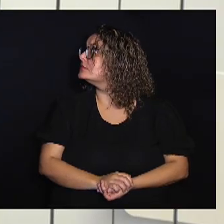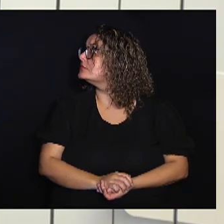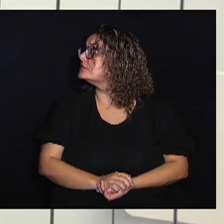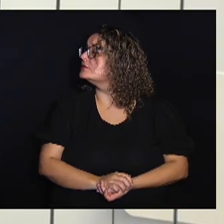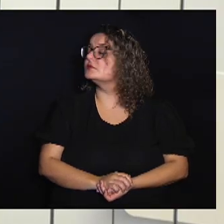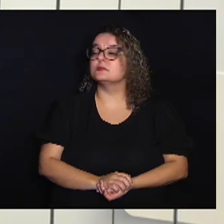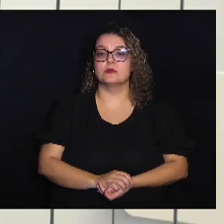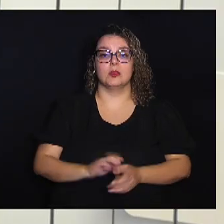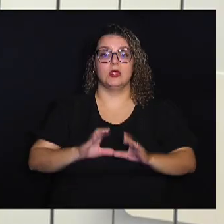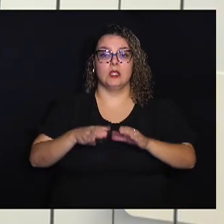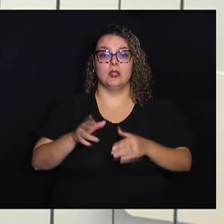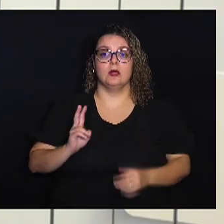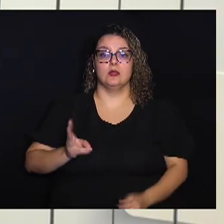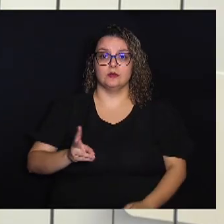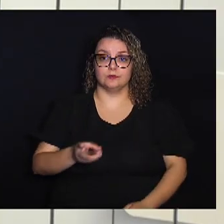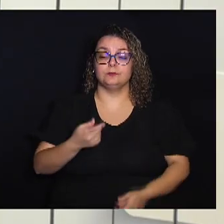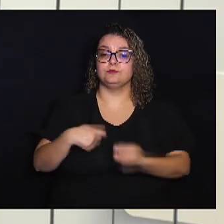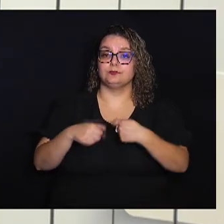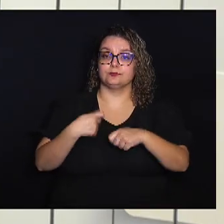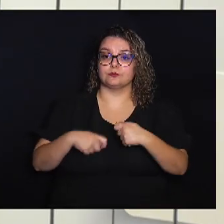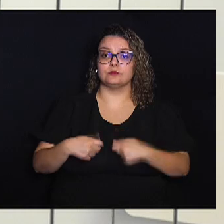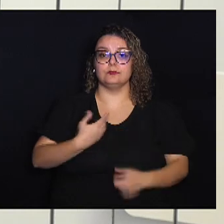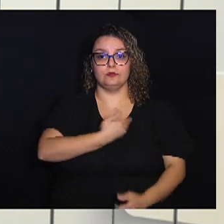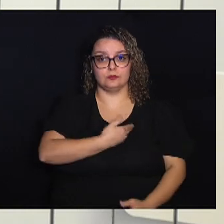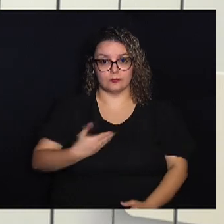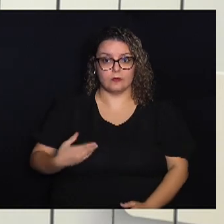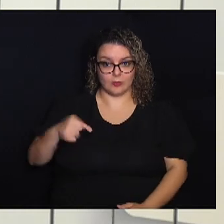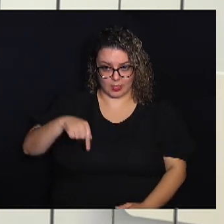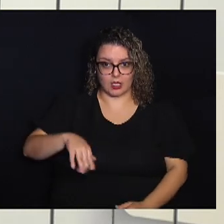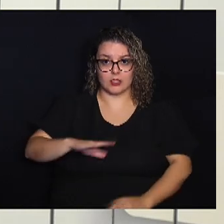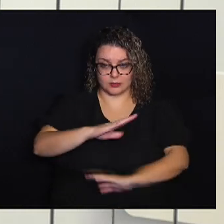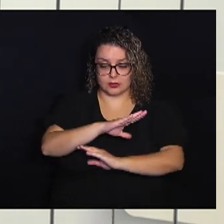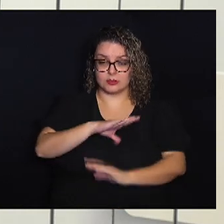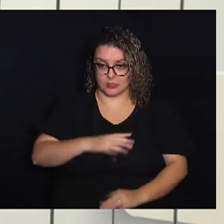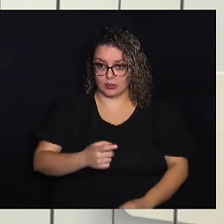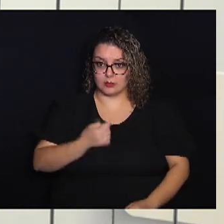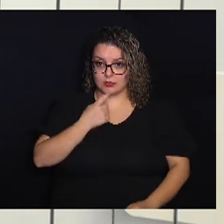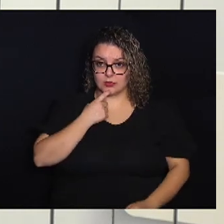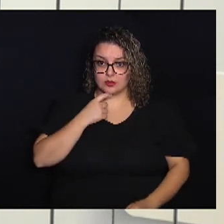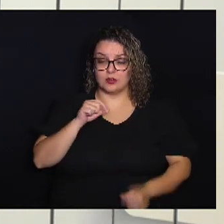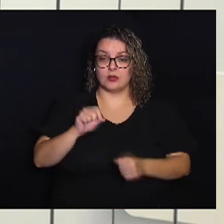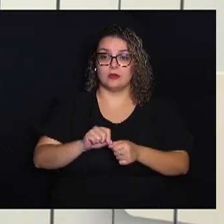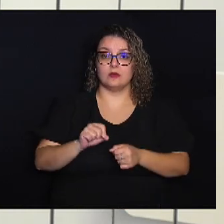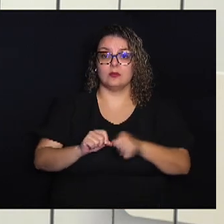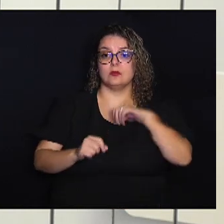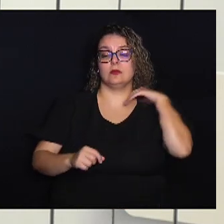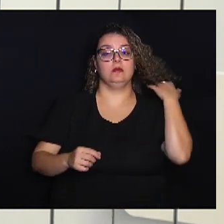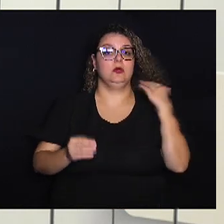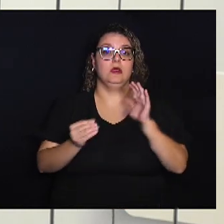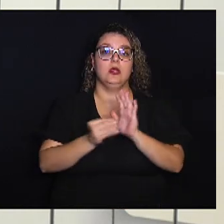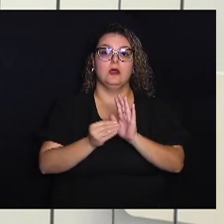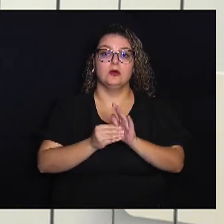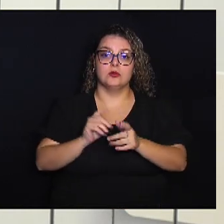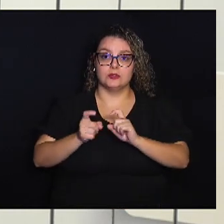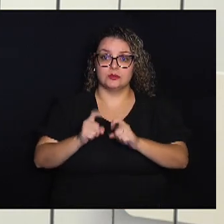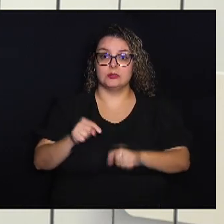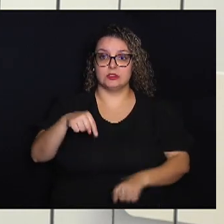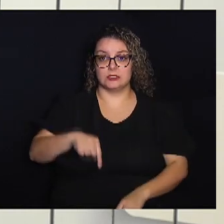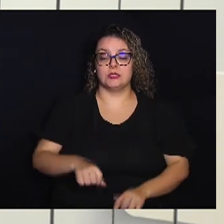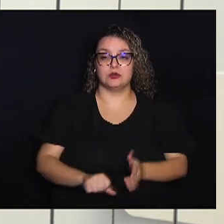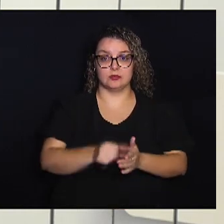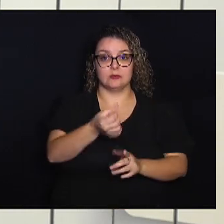A Comissão Permanente de Administração Pública aqui da Câmara de Campinas realizou a última reunião deste